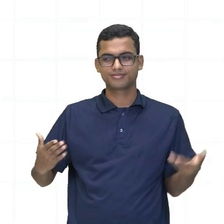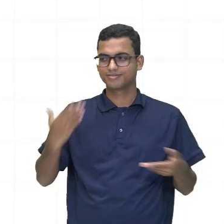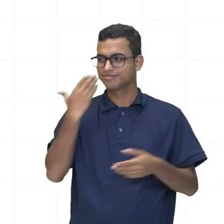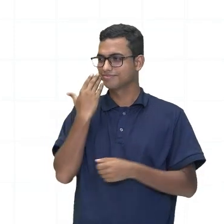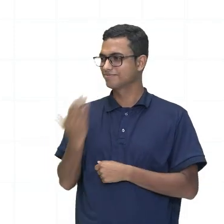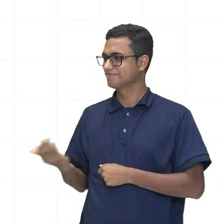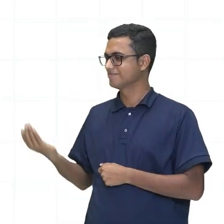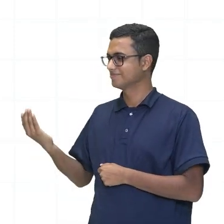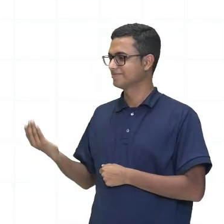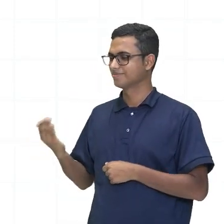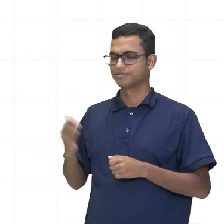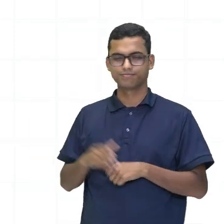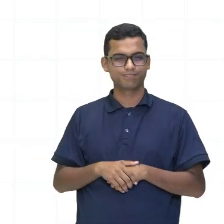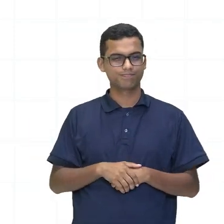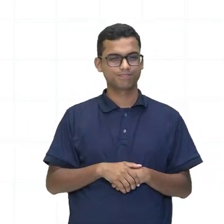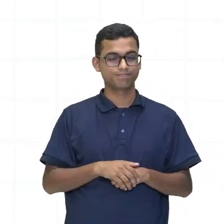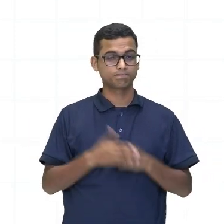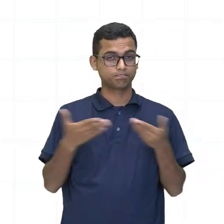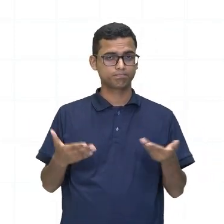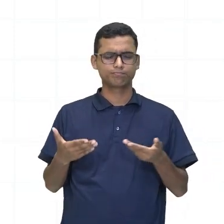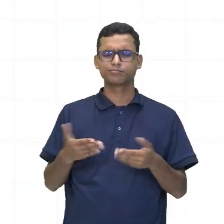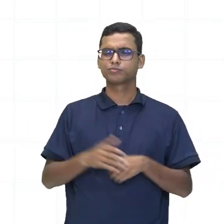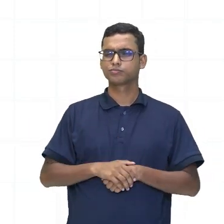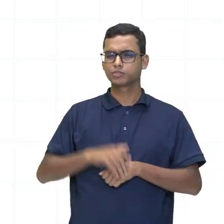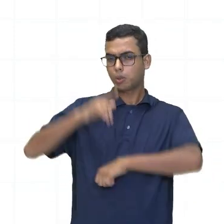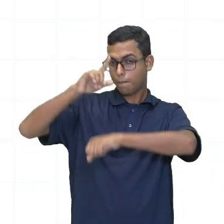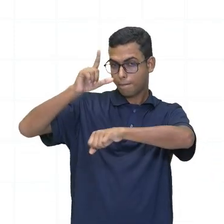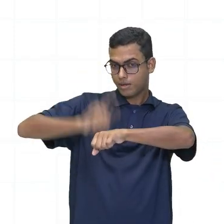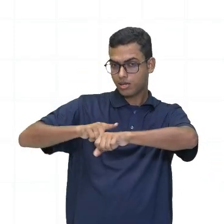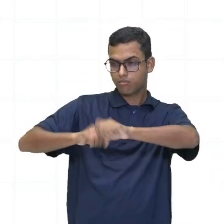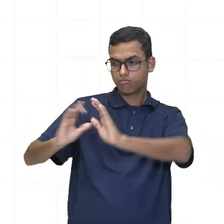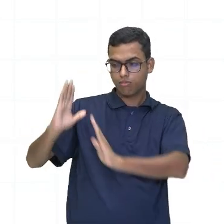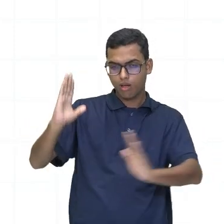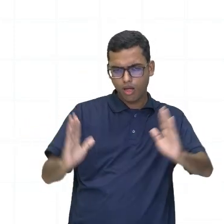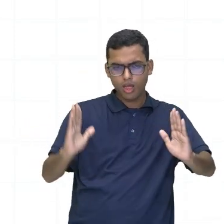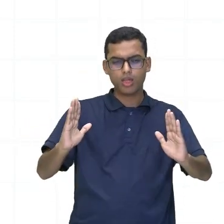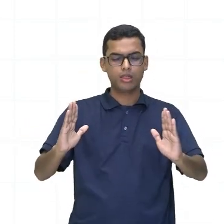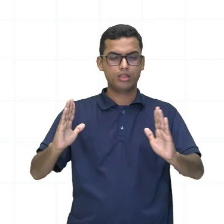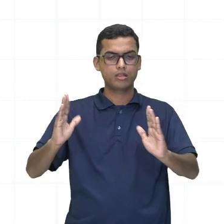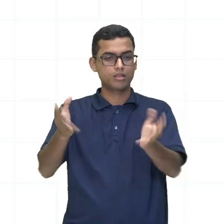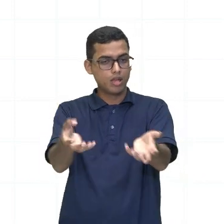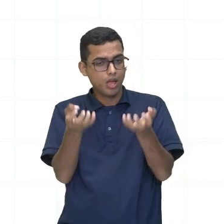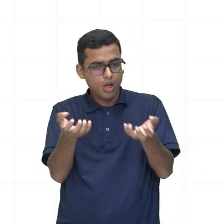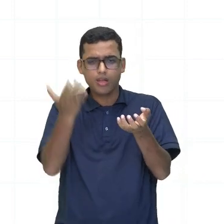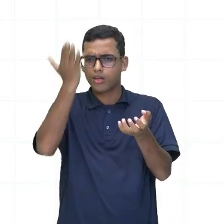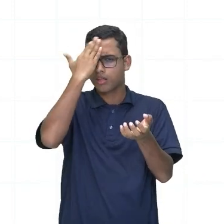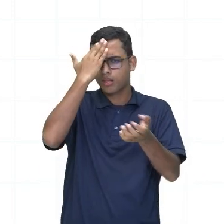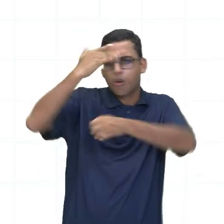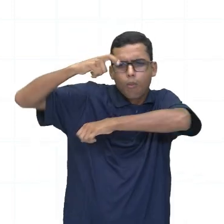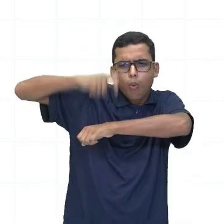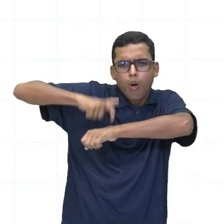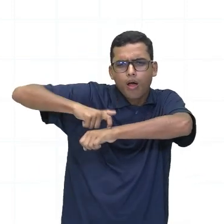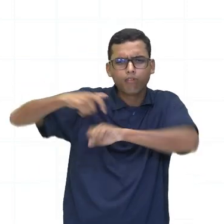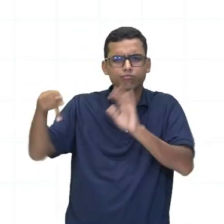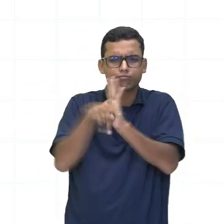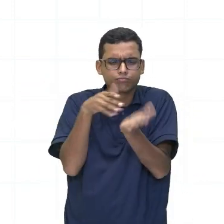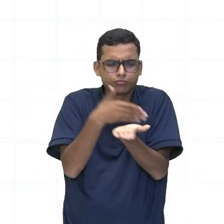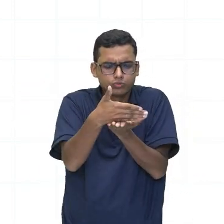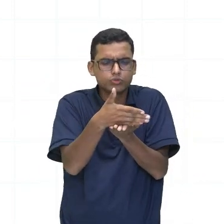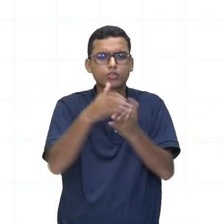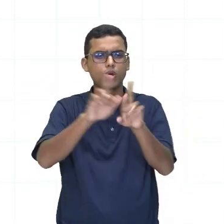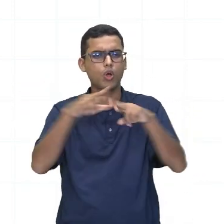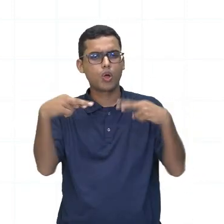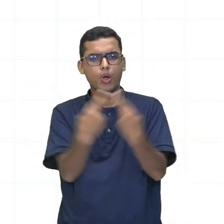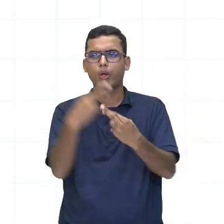a ideia de tempo, tá bom? Eu quero saber o tempo, o horário, o dia,